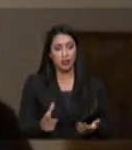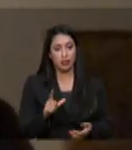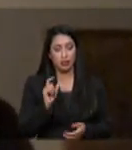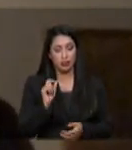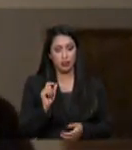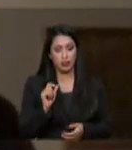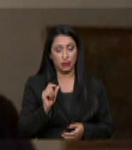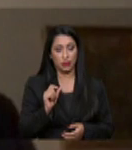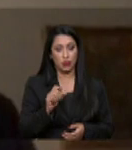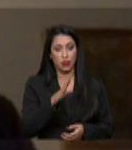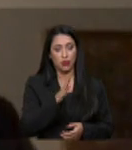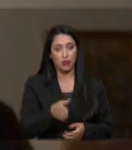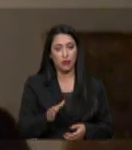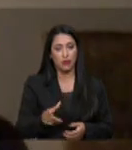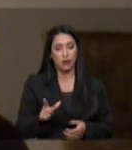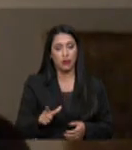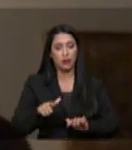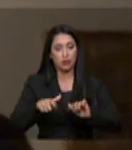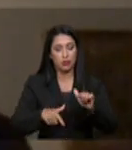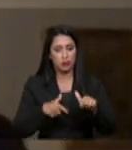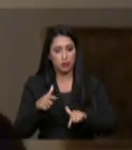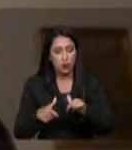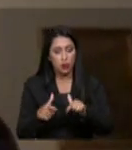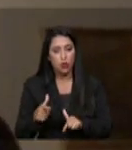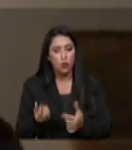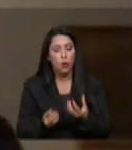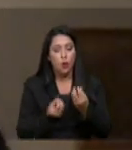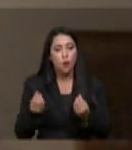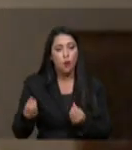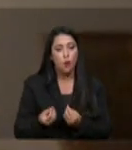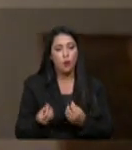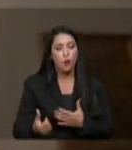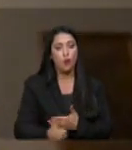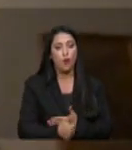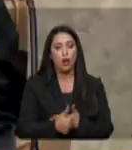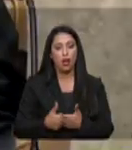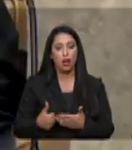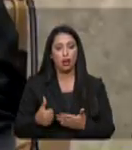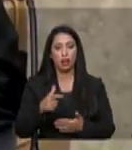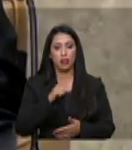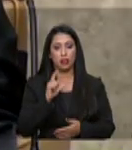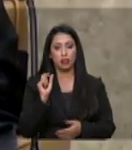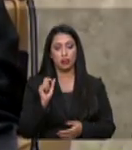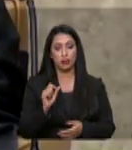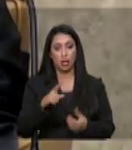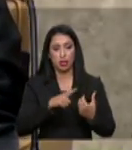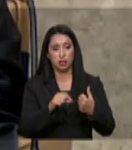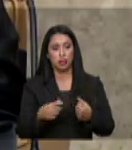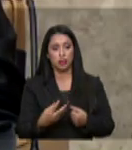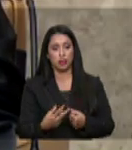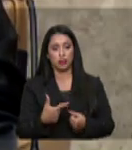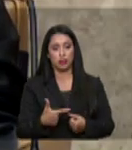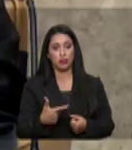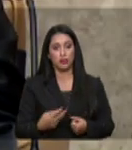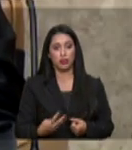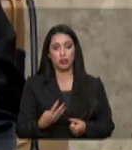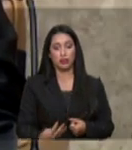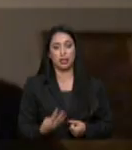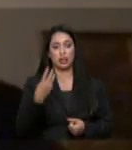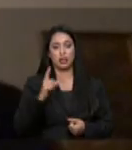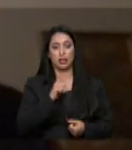desses dispositivos a conduta prevista no artigo 23 Inciso